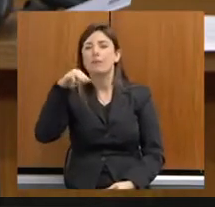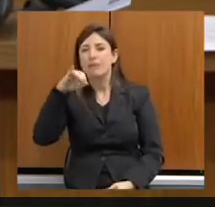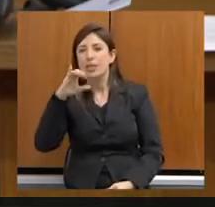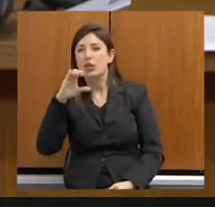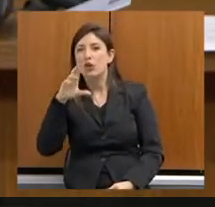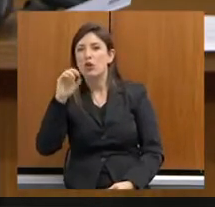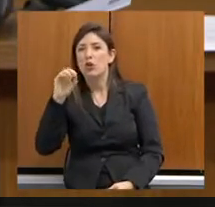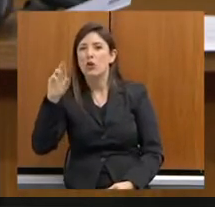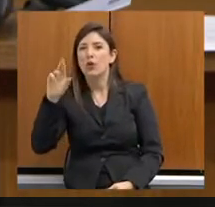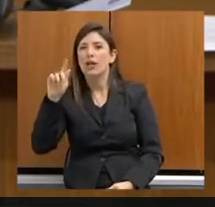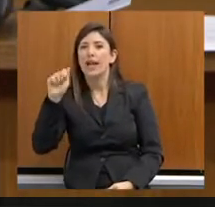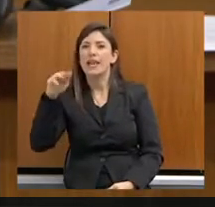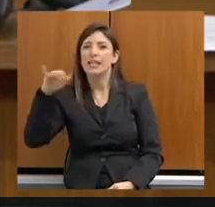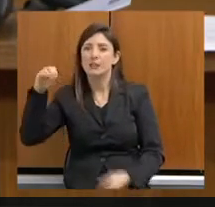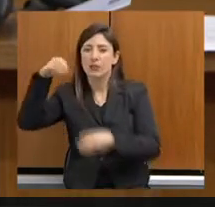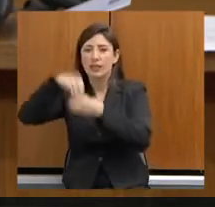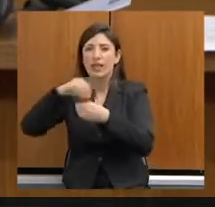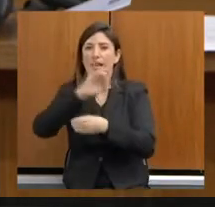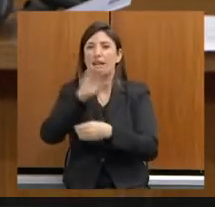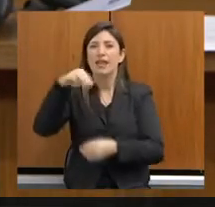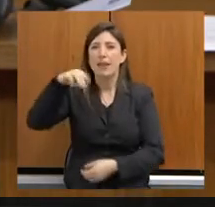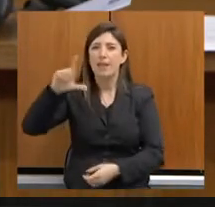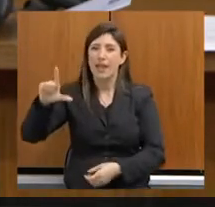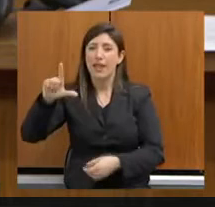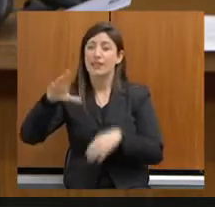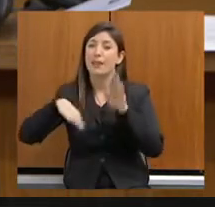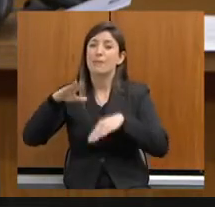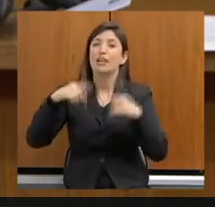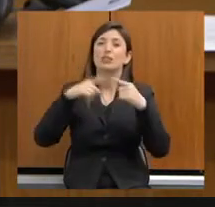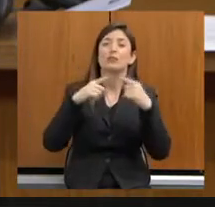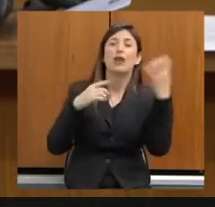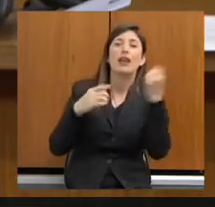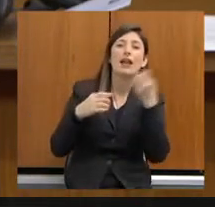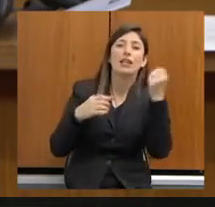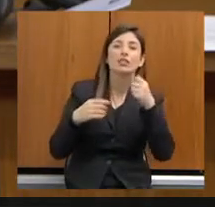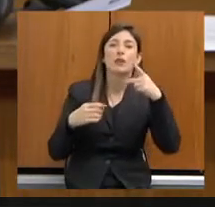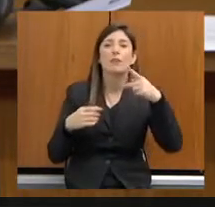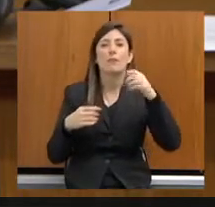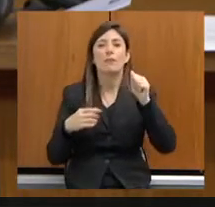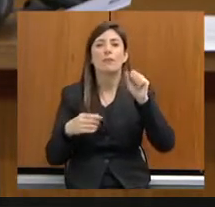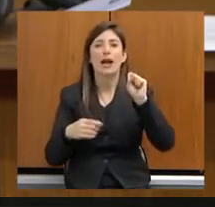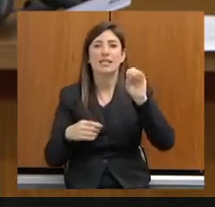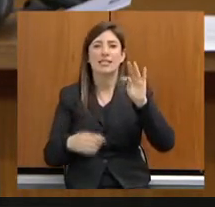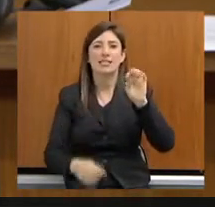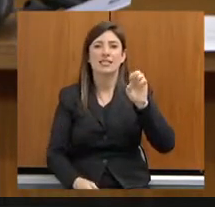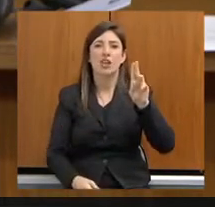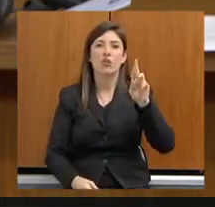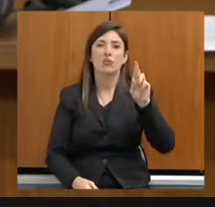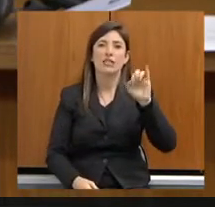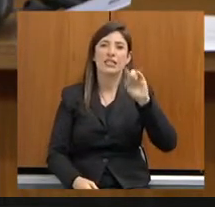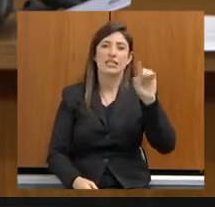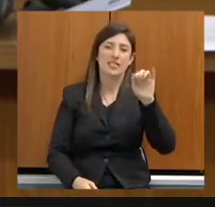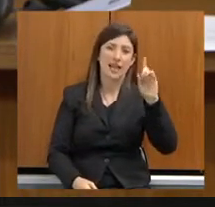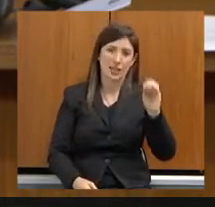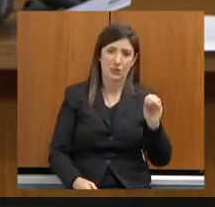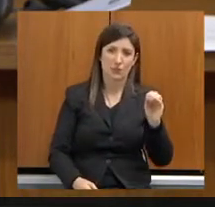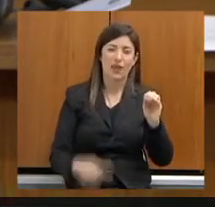para que estes feito com leite pasteurizados que eram algo que foi vamos dizer quase que copiado